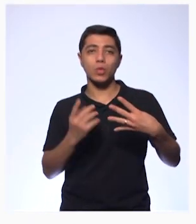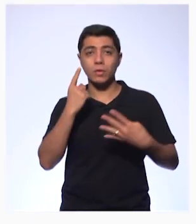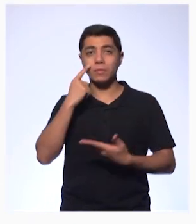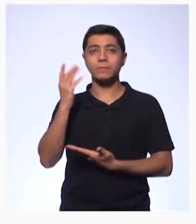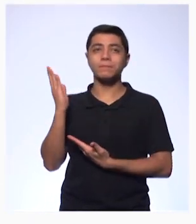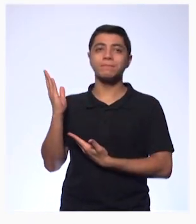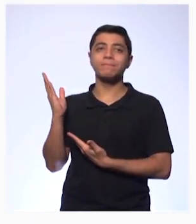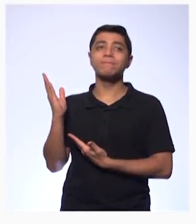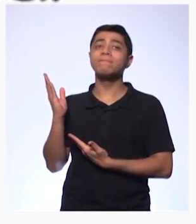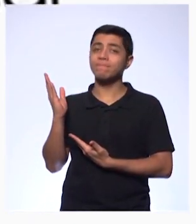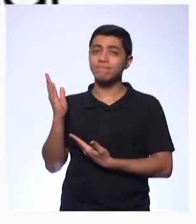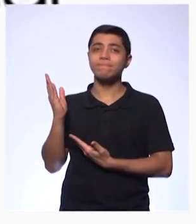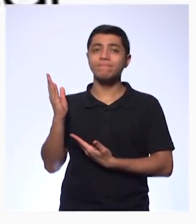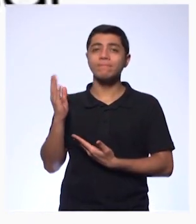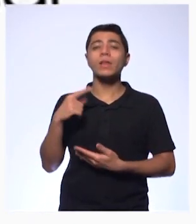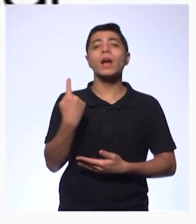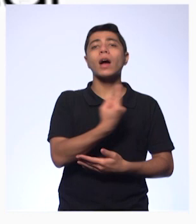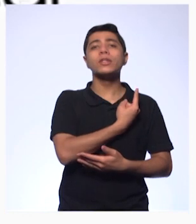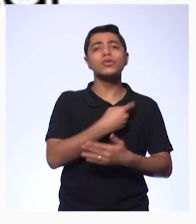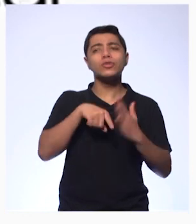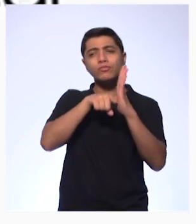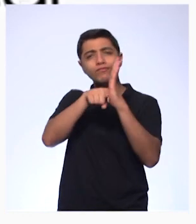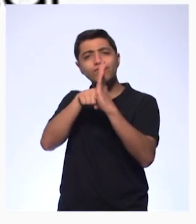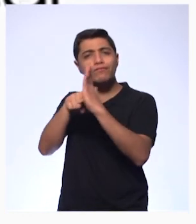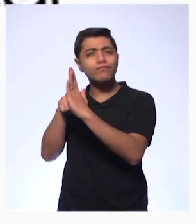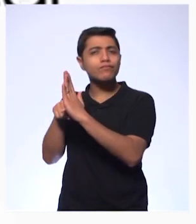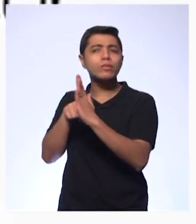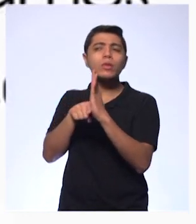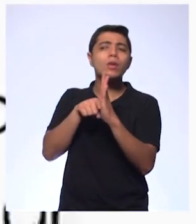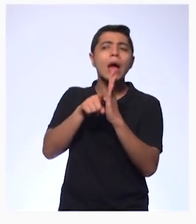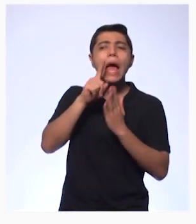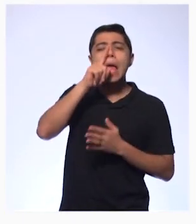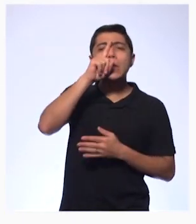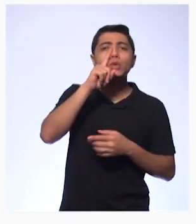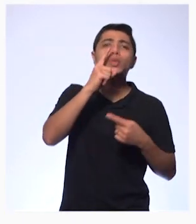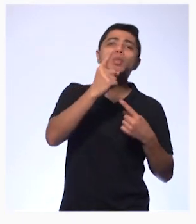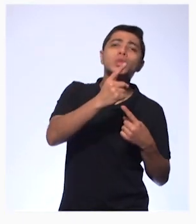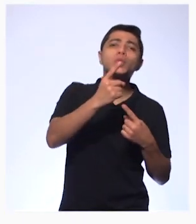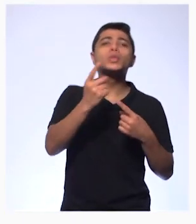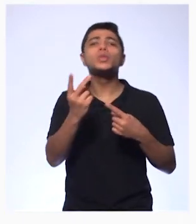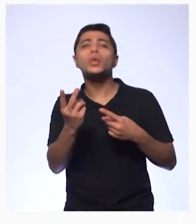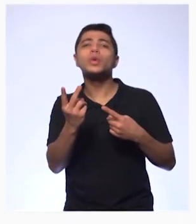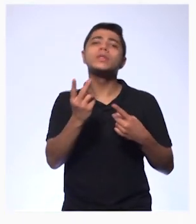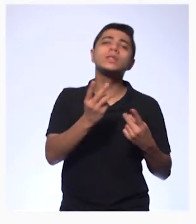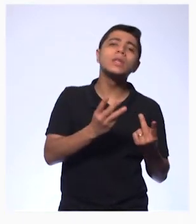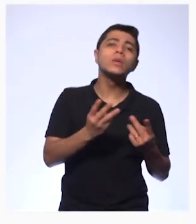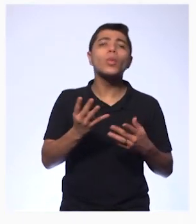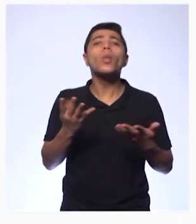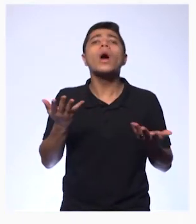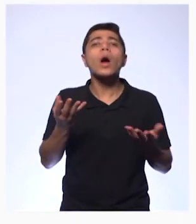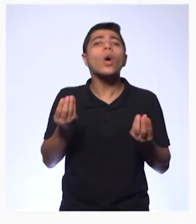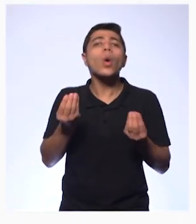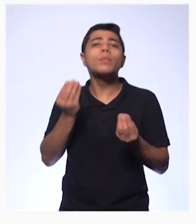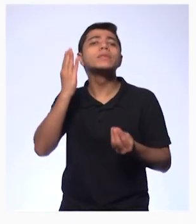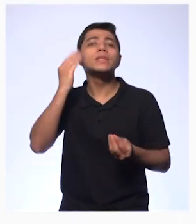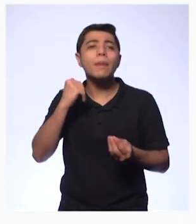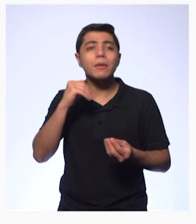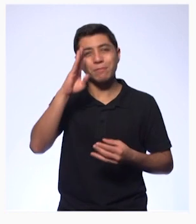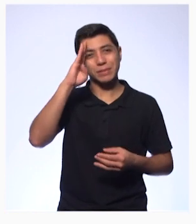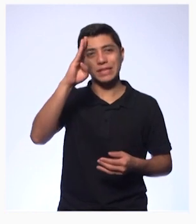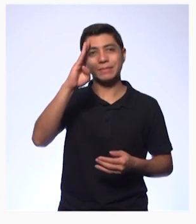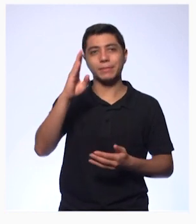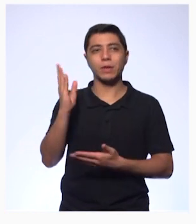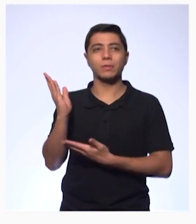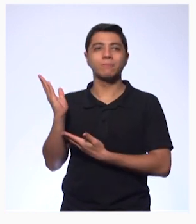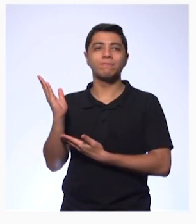risco. O que observamos para classificar o risco? O foco do mapeamento são os assentamentos precários, por serem os locais